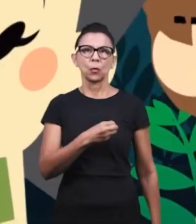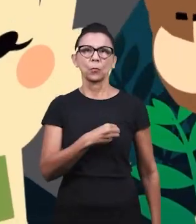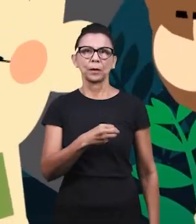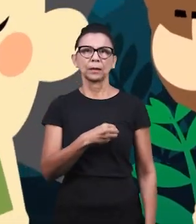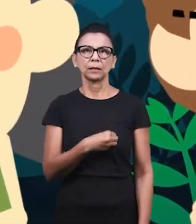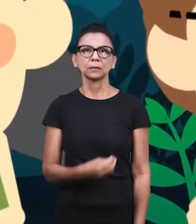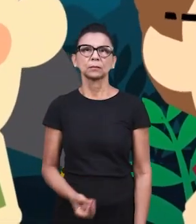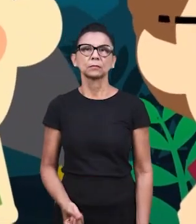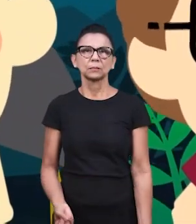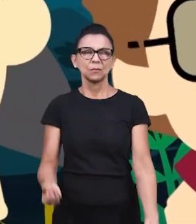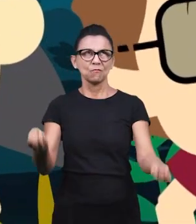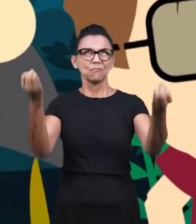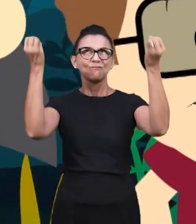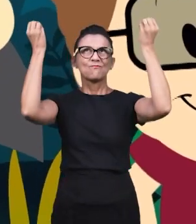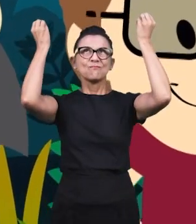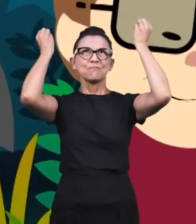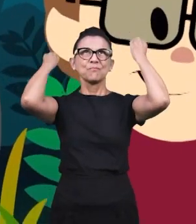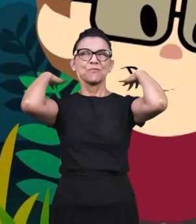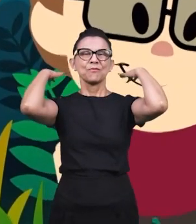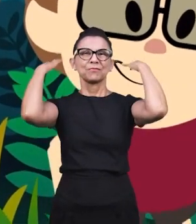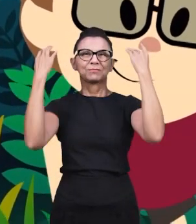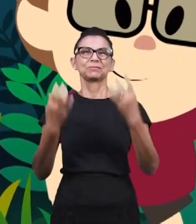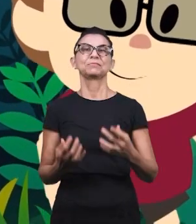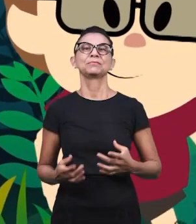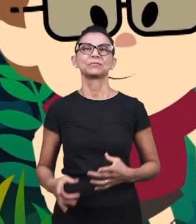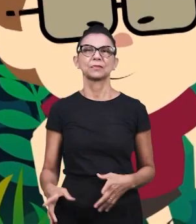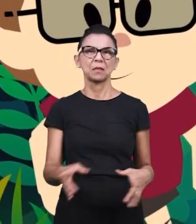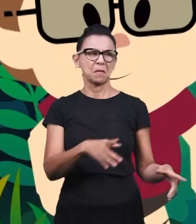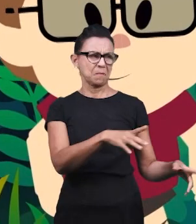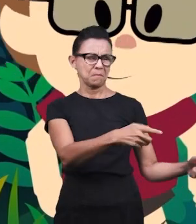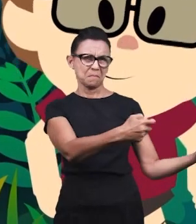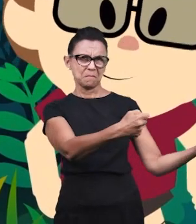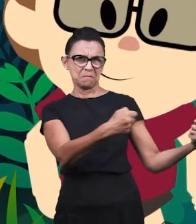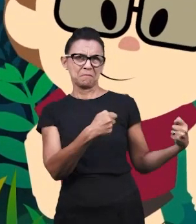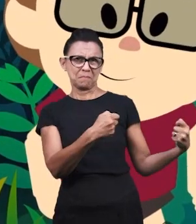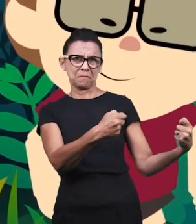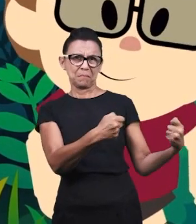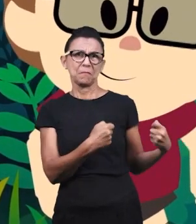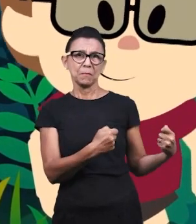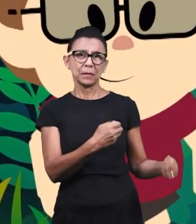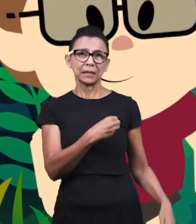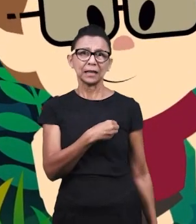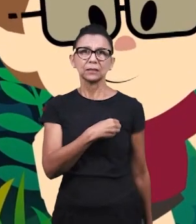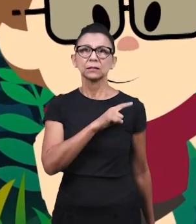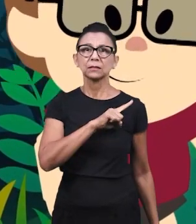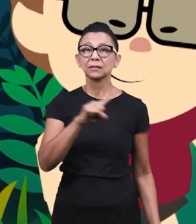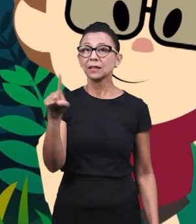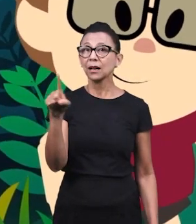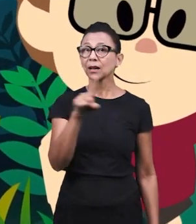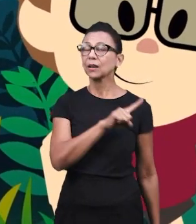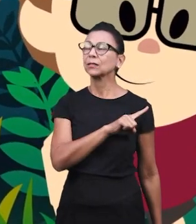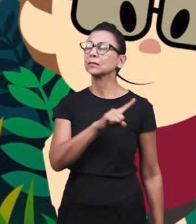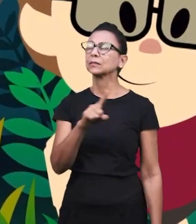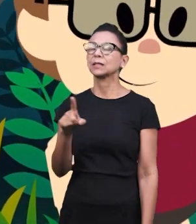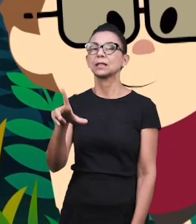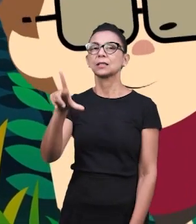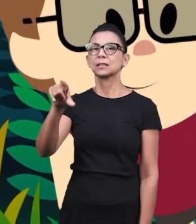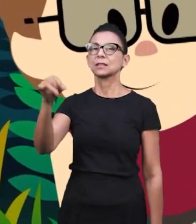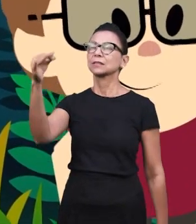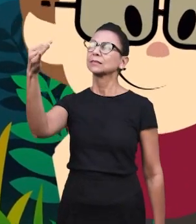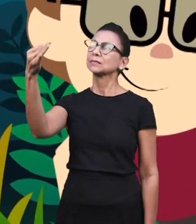Para trás o pecado ficará. Seu domínio não me atingirá.